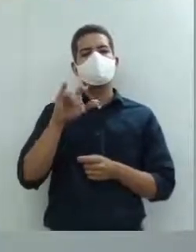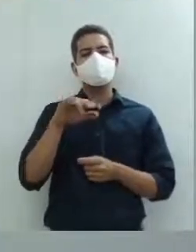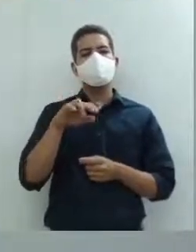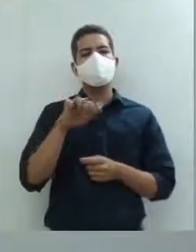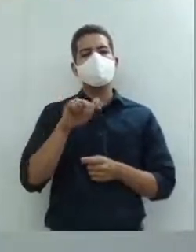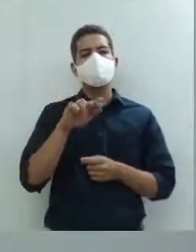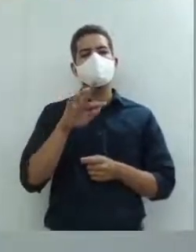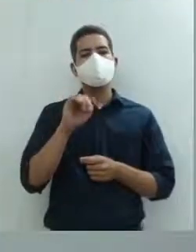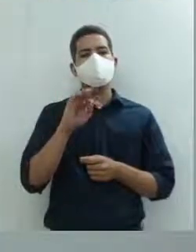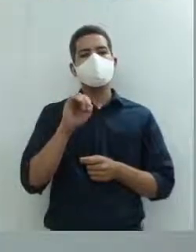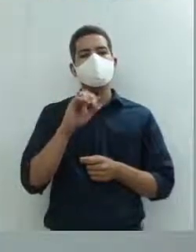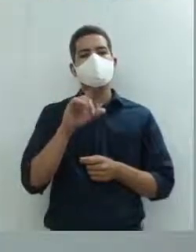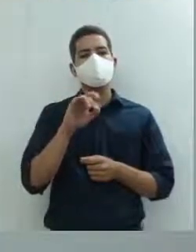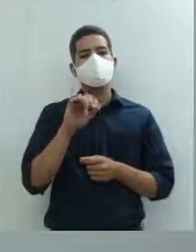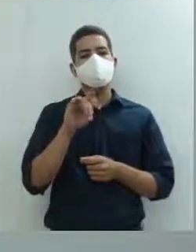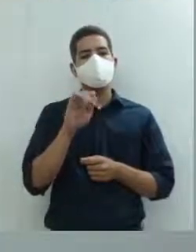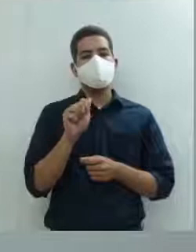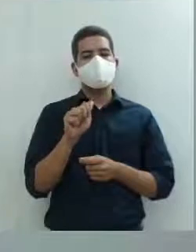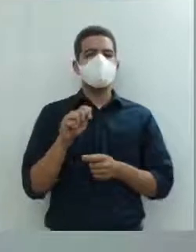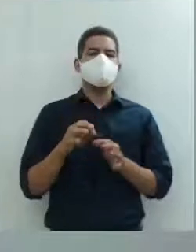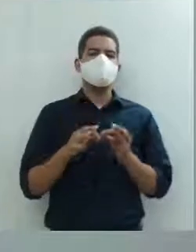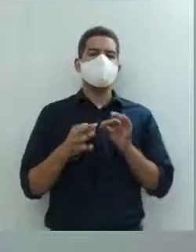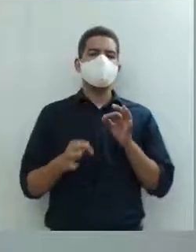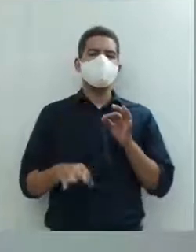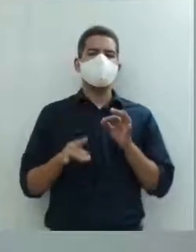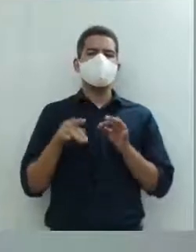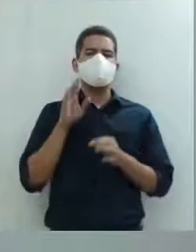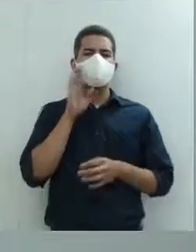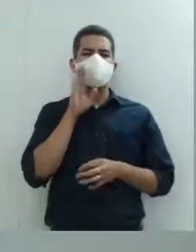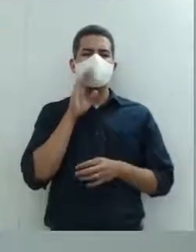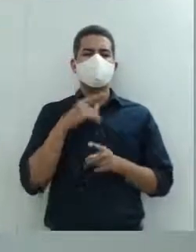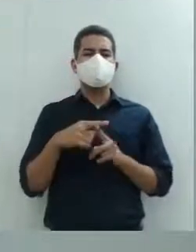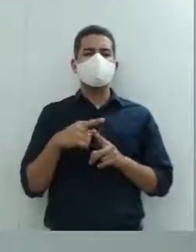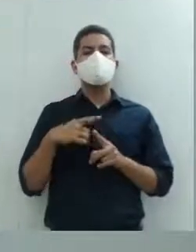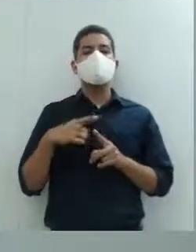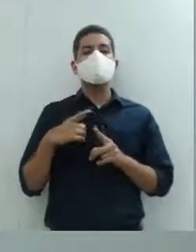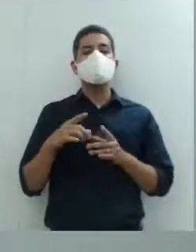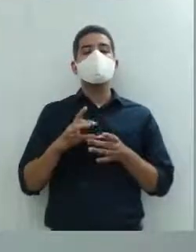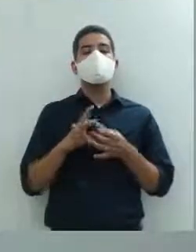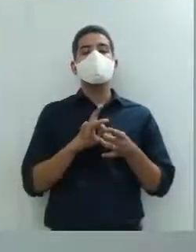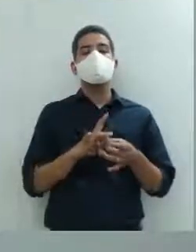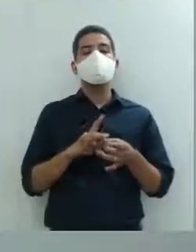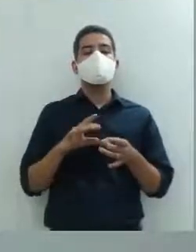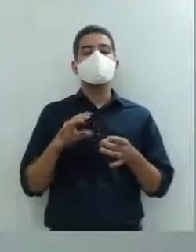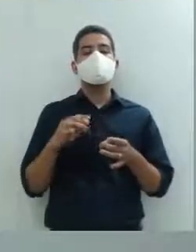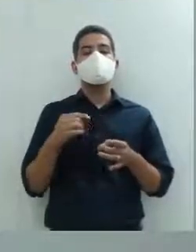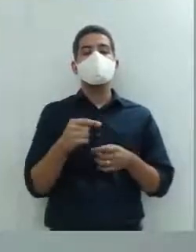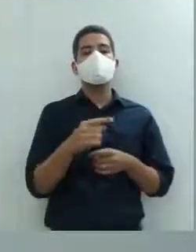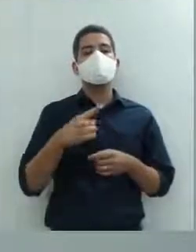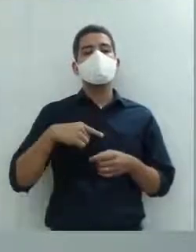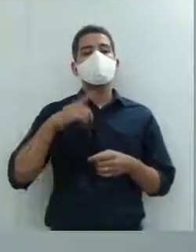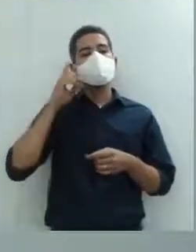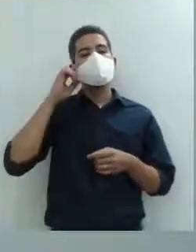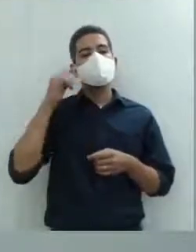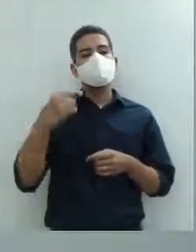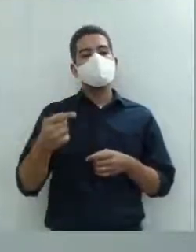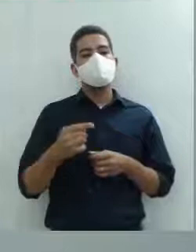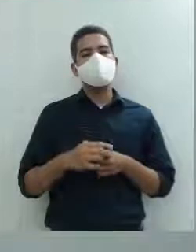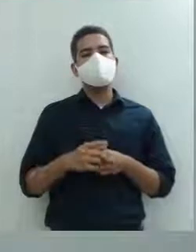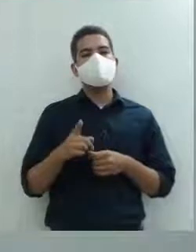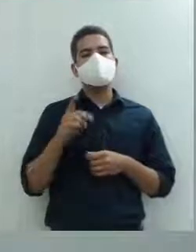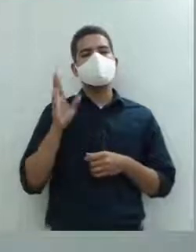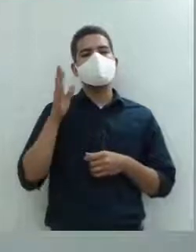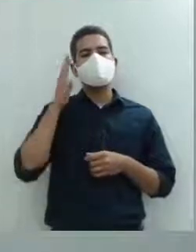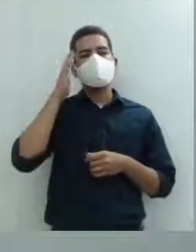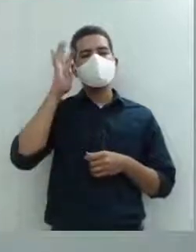um conteúdo bastante extenso, mas é bem interessante porque existe uma relação direta com o nosso dia a dia. Vocês já se